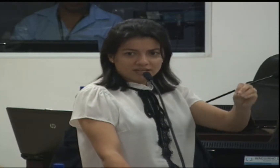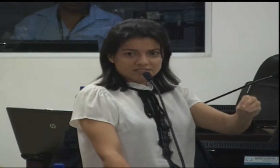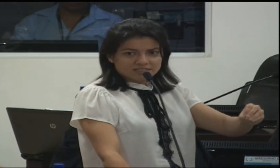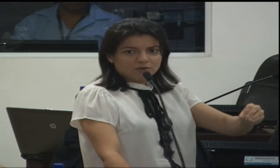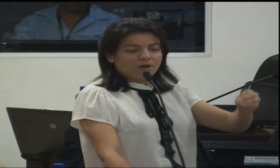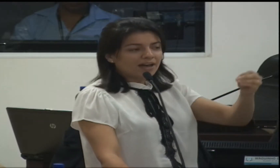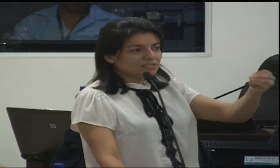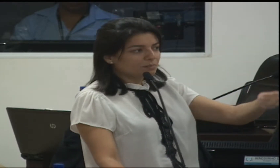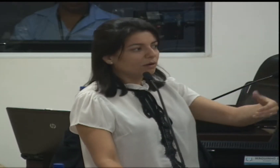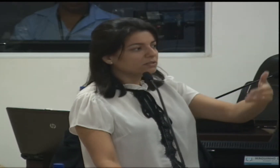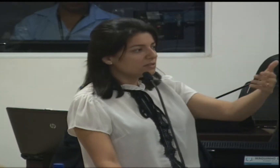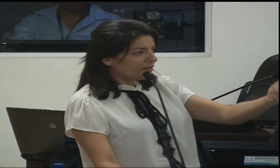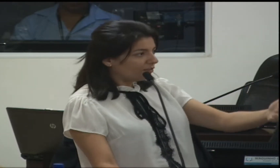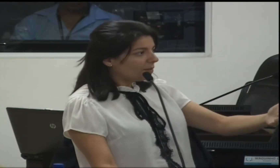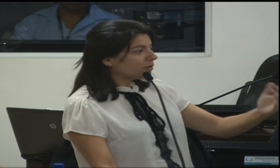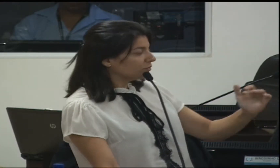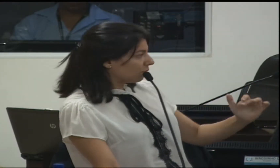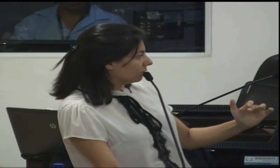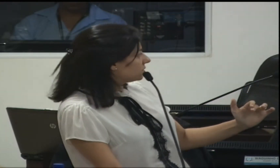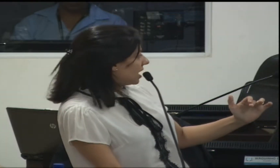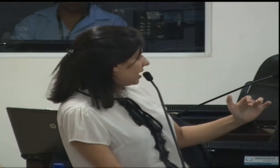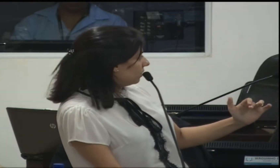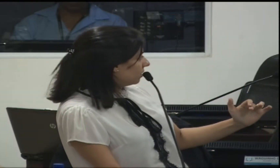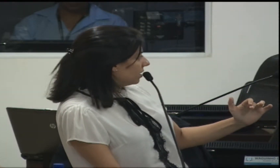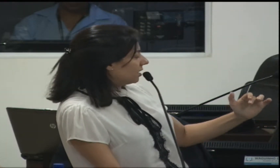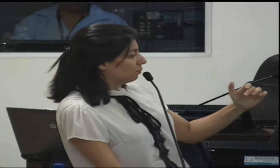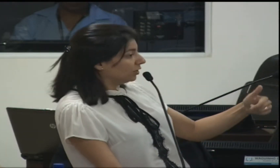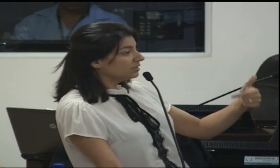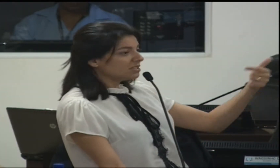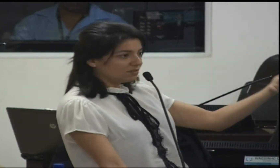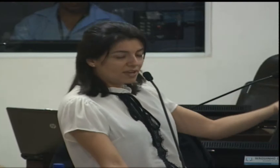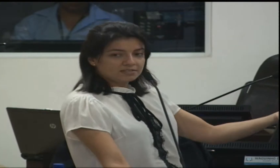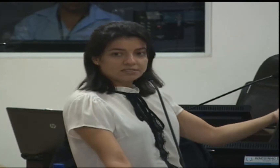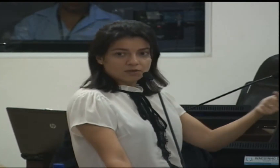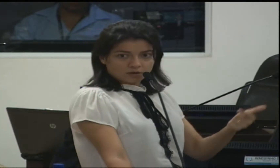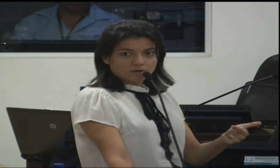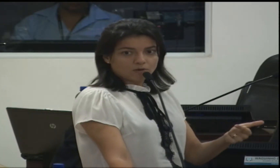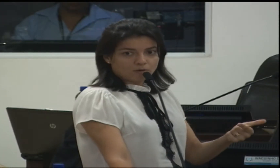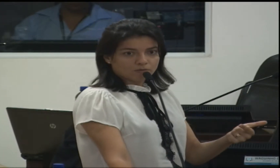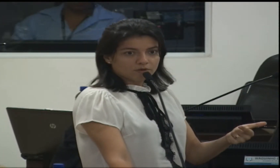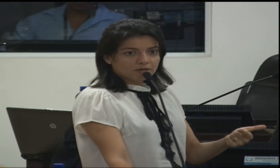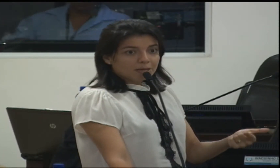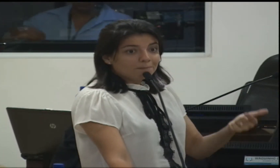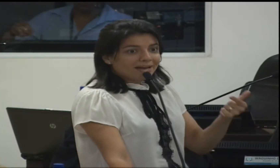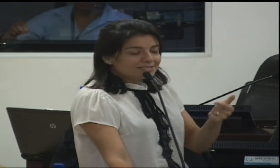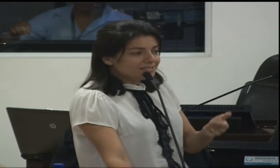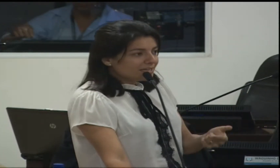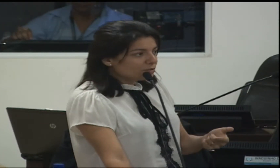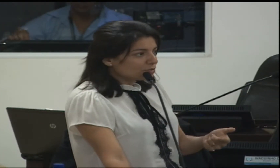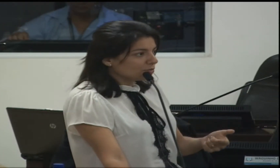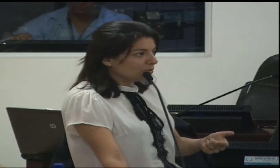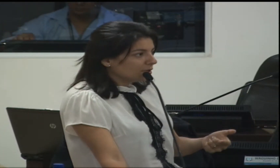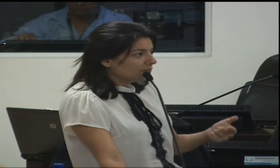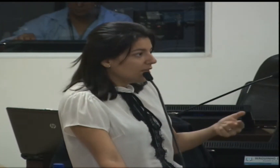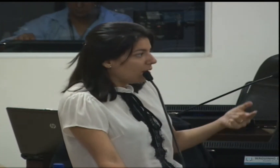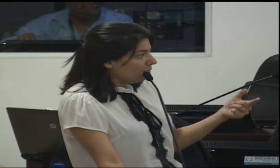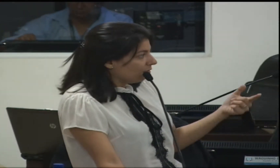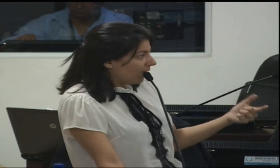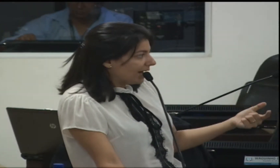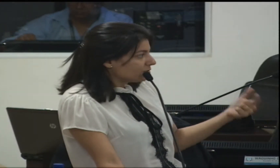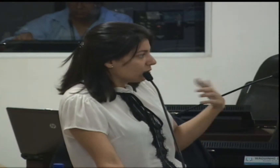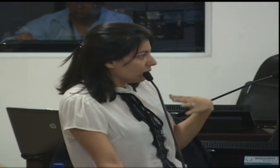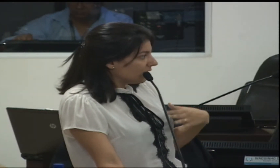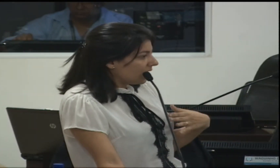com relação às pautas e à forma com que o Conselho, muitas vezes, se colocou. Mas isso